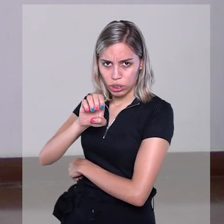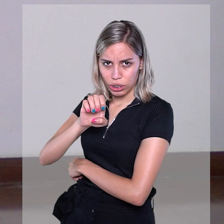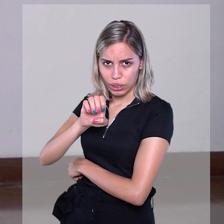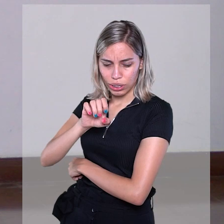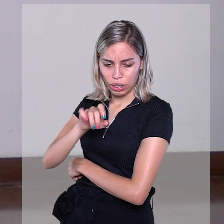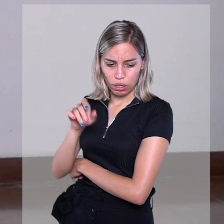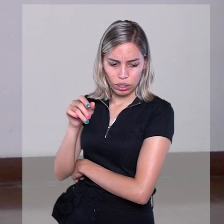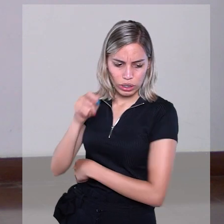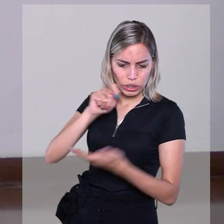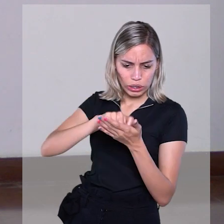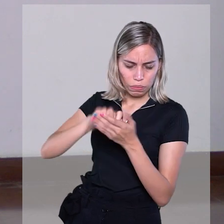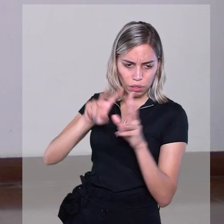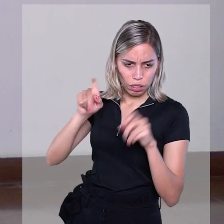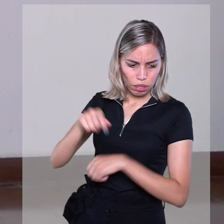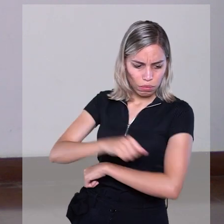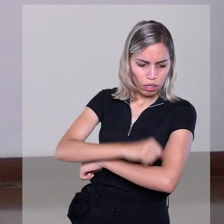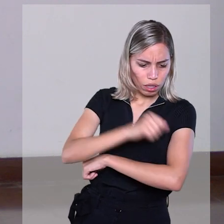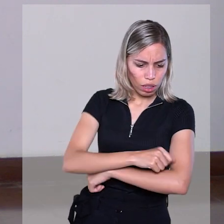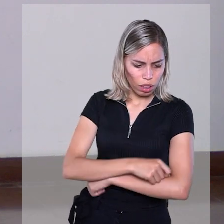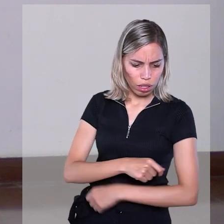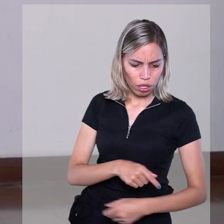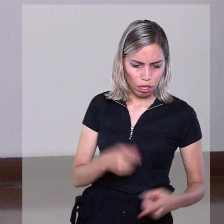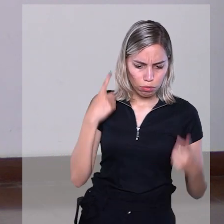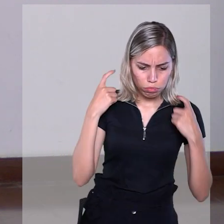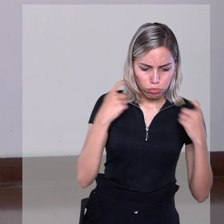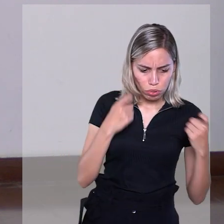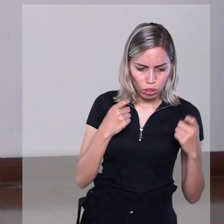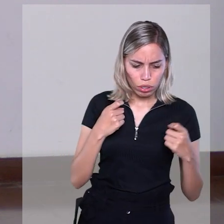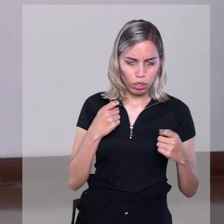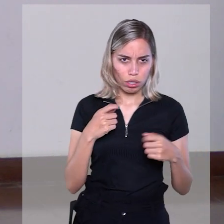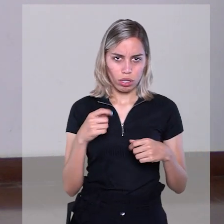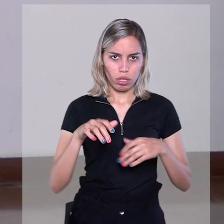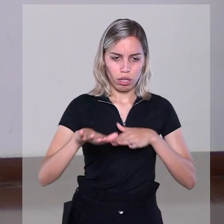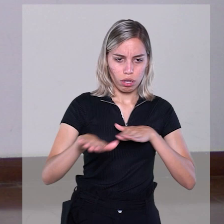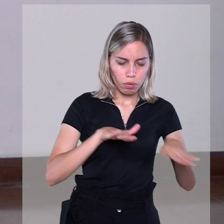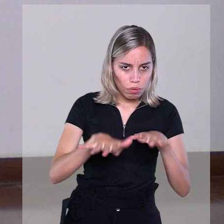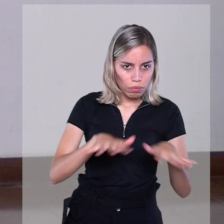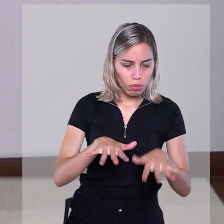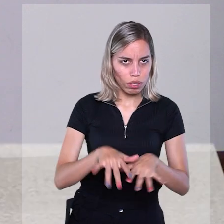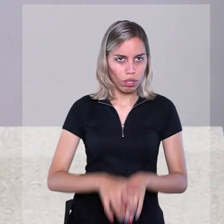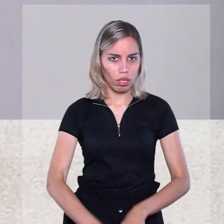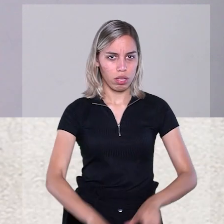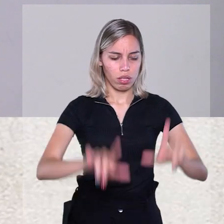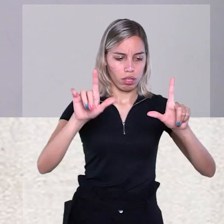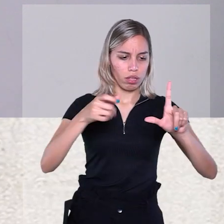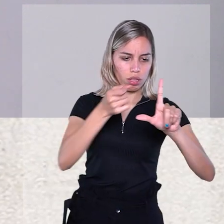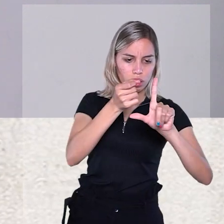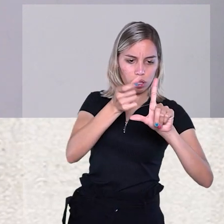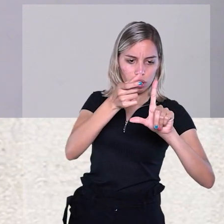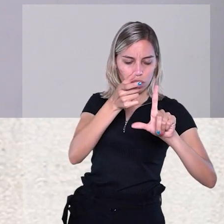causa do vidro transparente, mas duro e rígido, parece um ser isolado, palpitando num